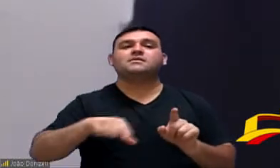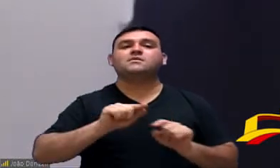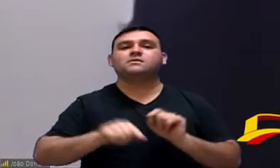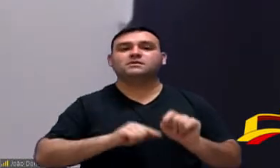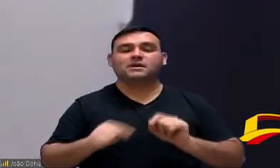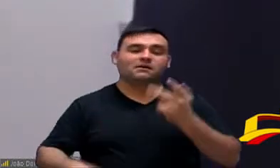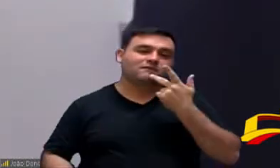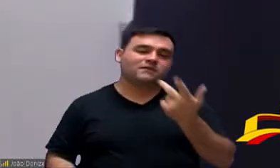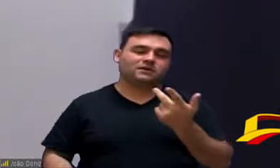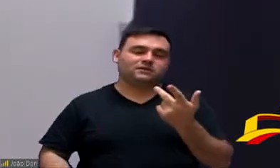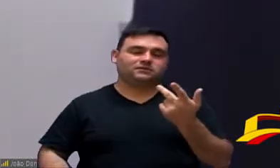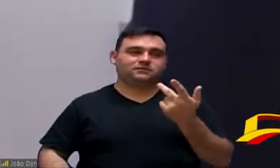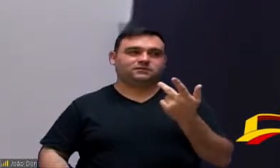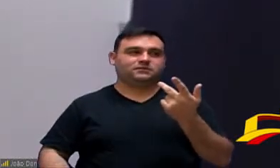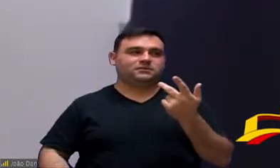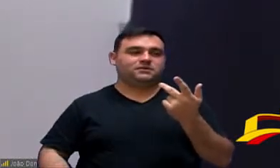verdade